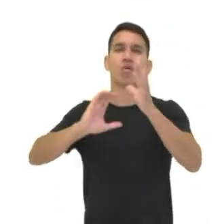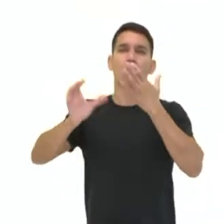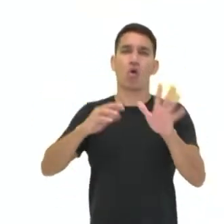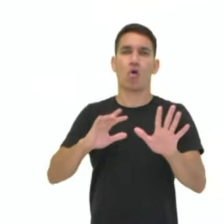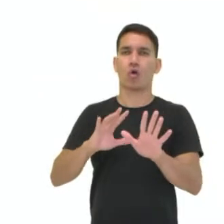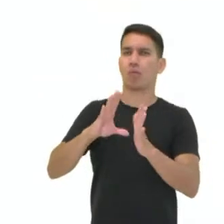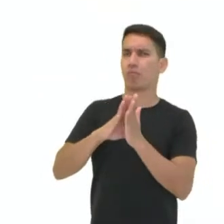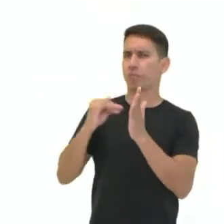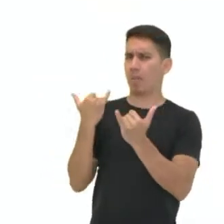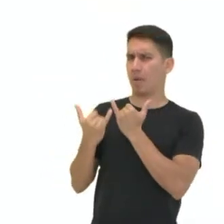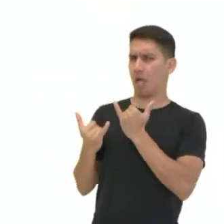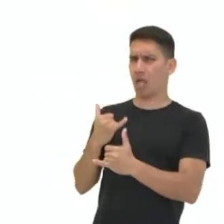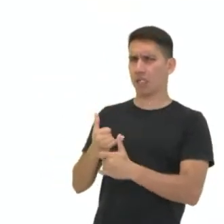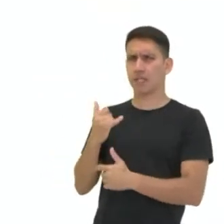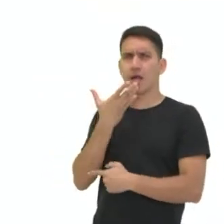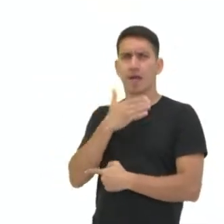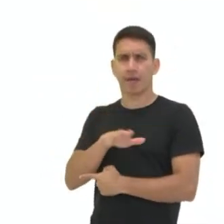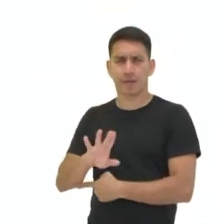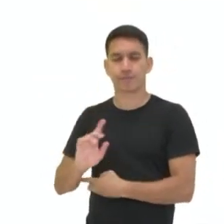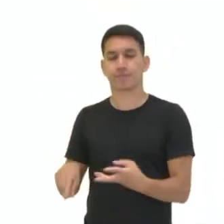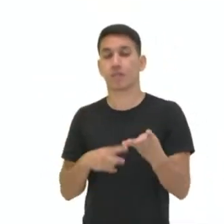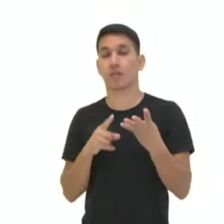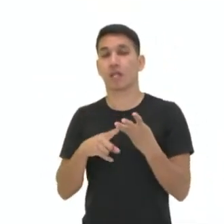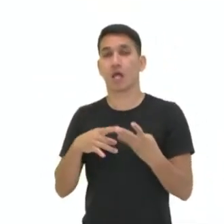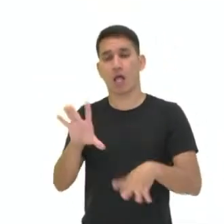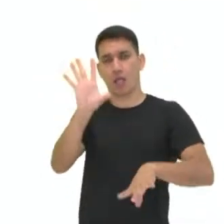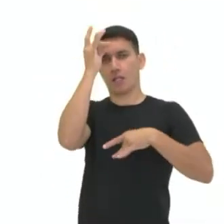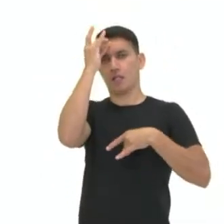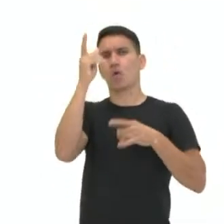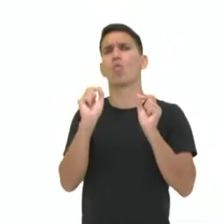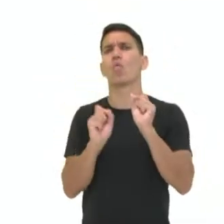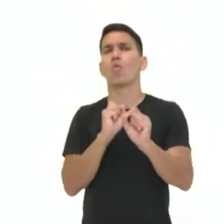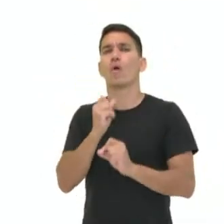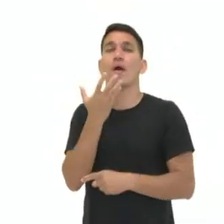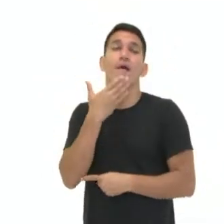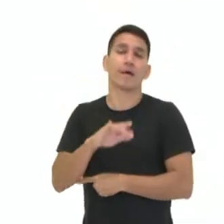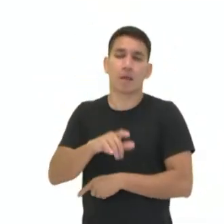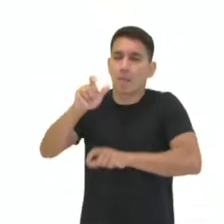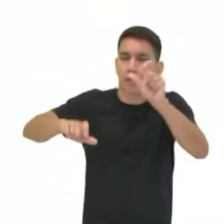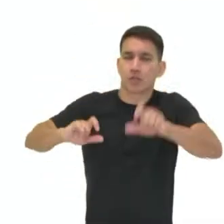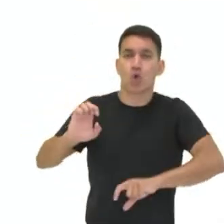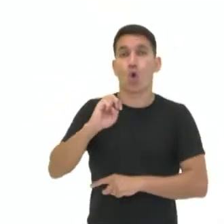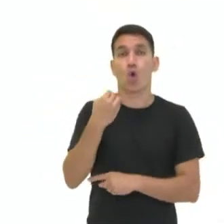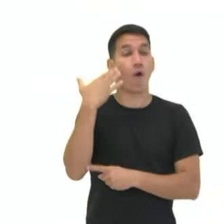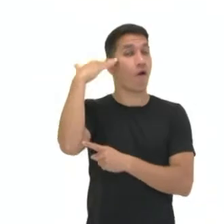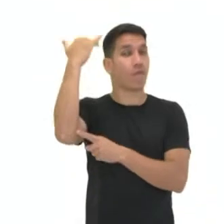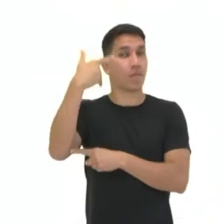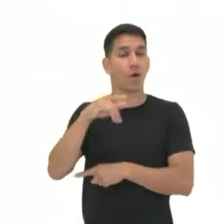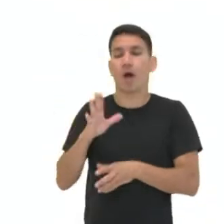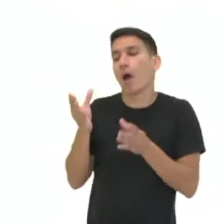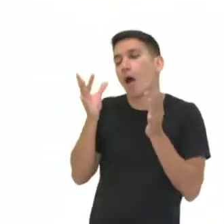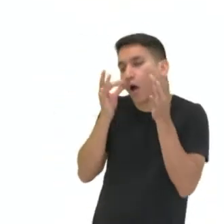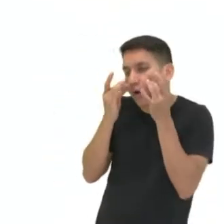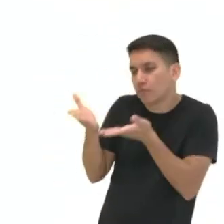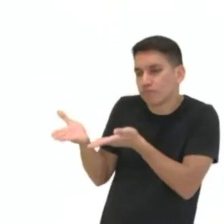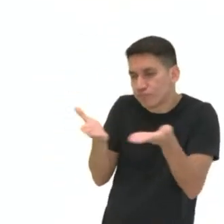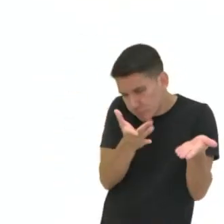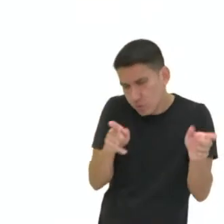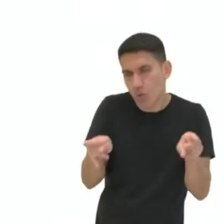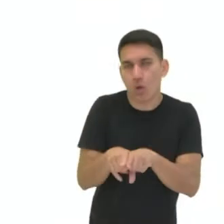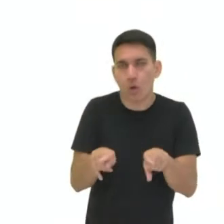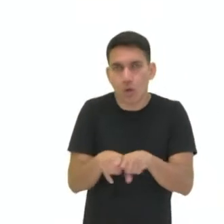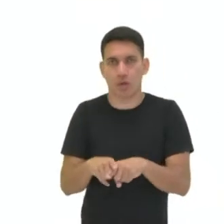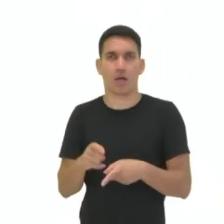criança, representação de criança, pessoas ou celebridades com apelo ao público infantil, personagens